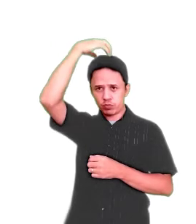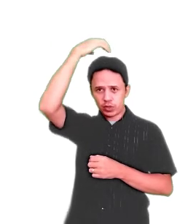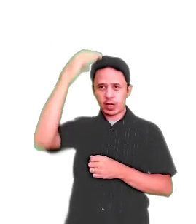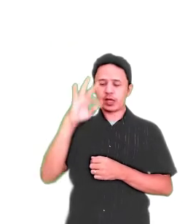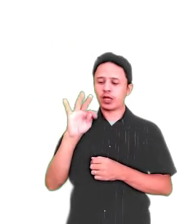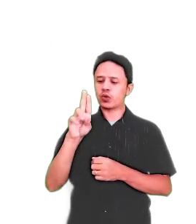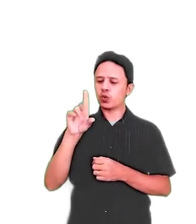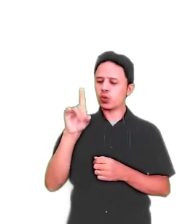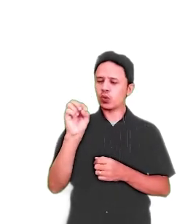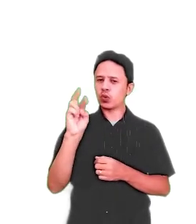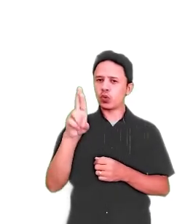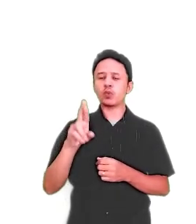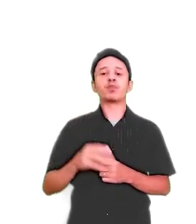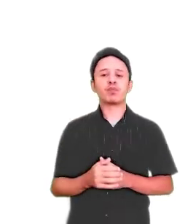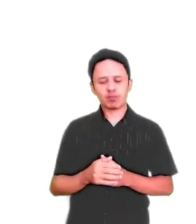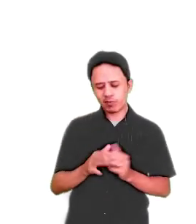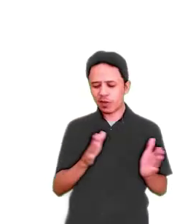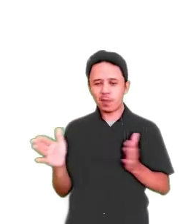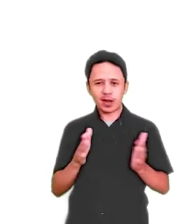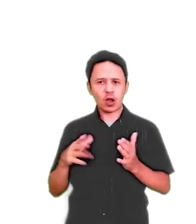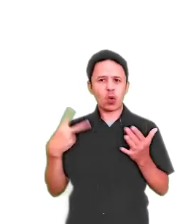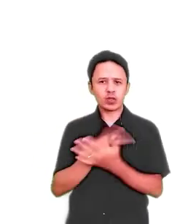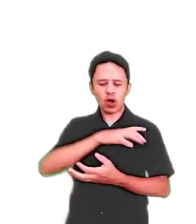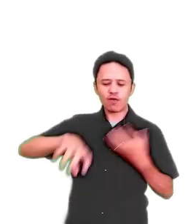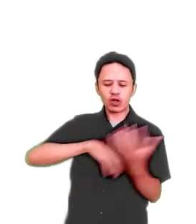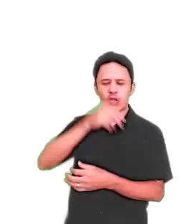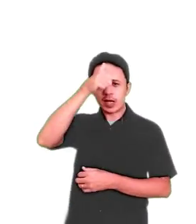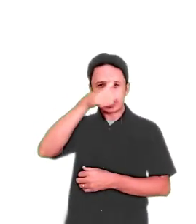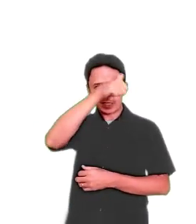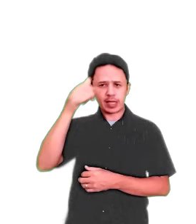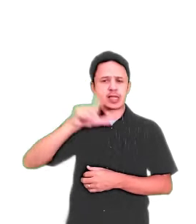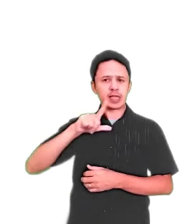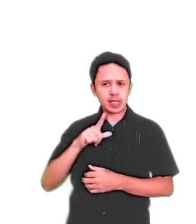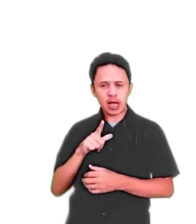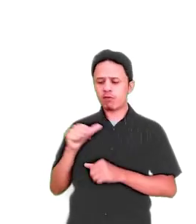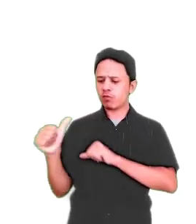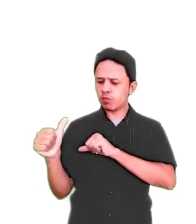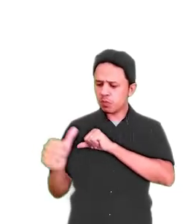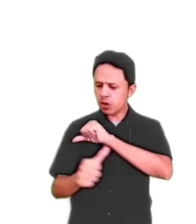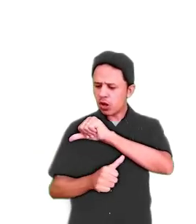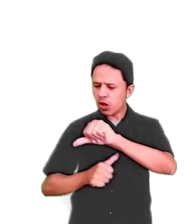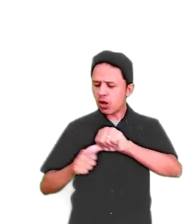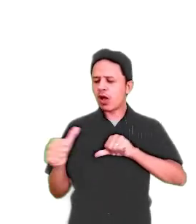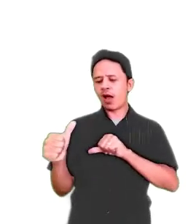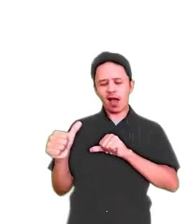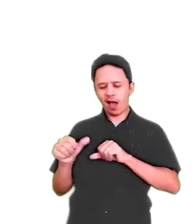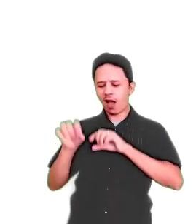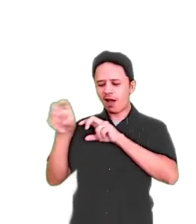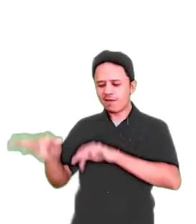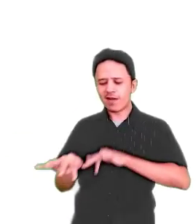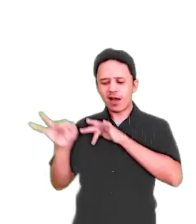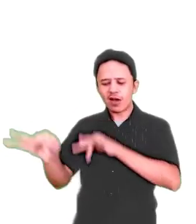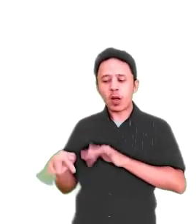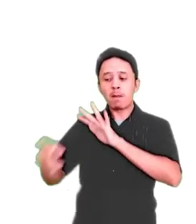monarcas Tudor. Nesse período, aconteceu a Revolução Anglicana, que iniciou um processo de conversão das antigas terras feudais, muitas das